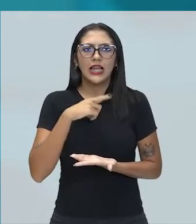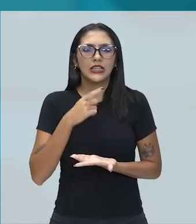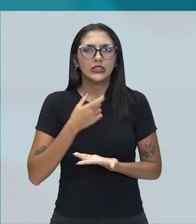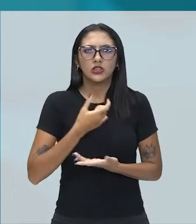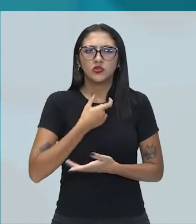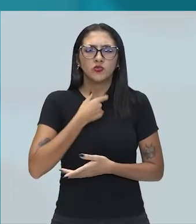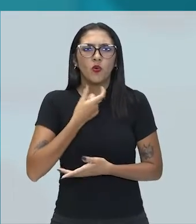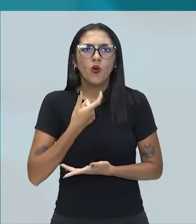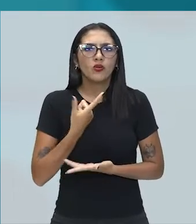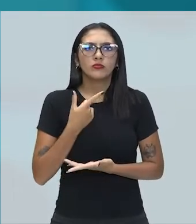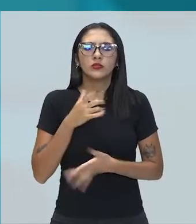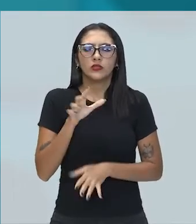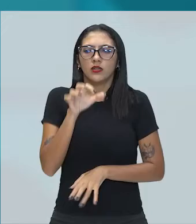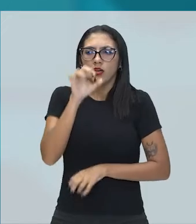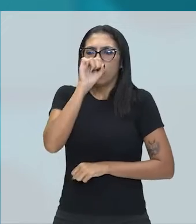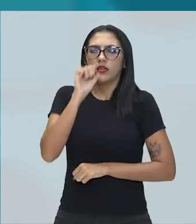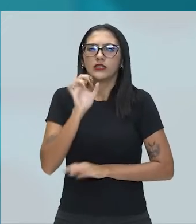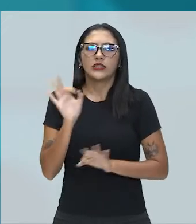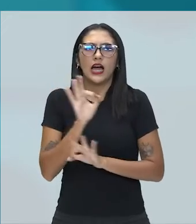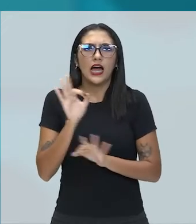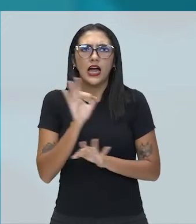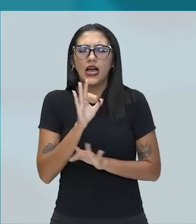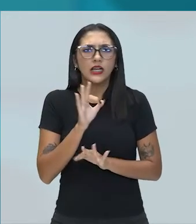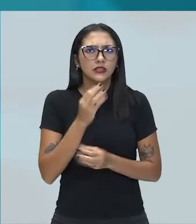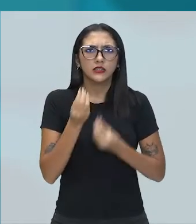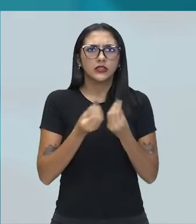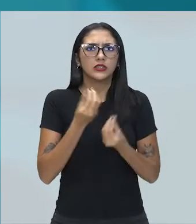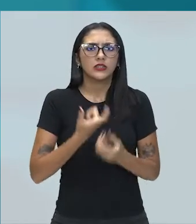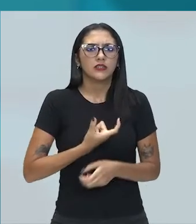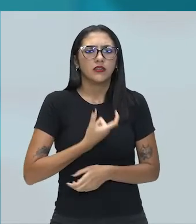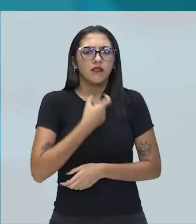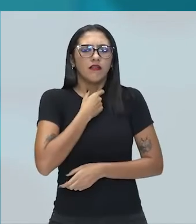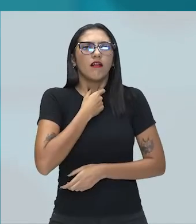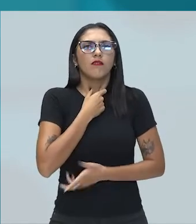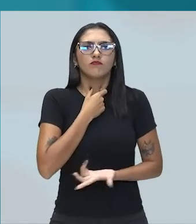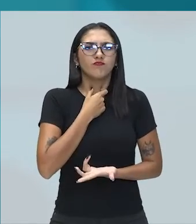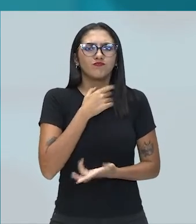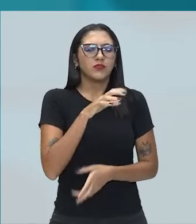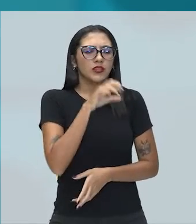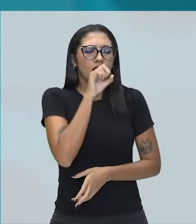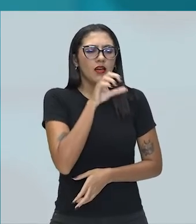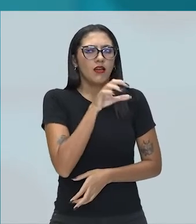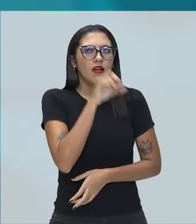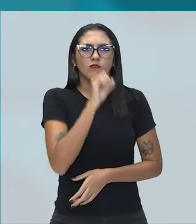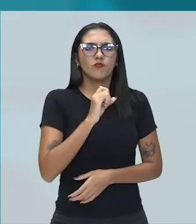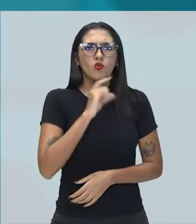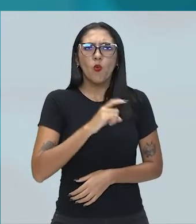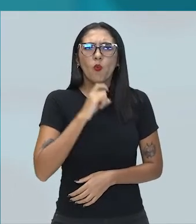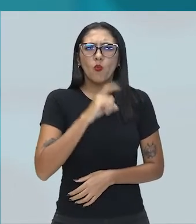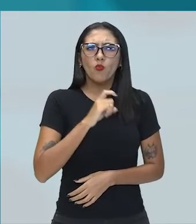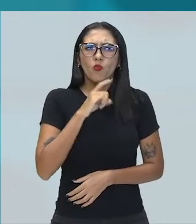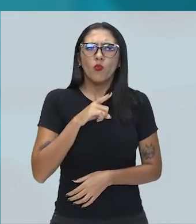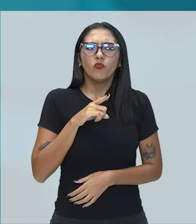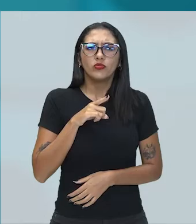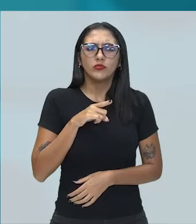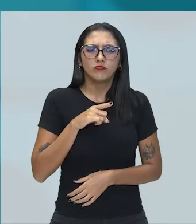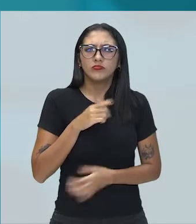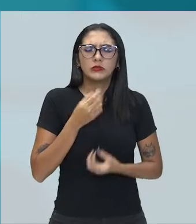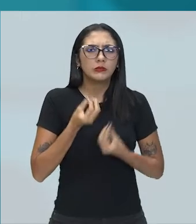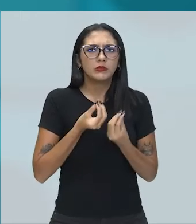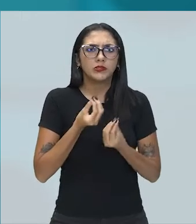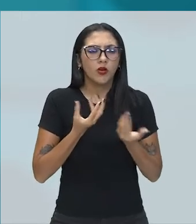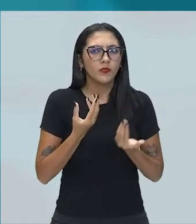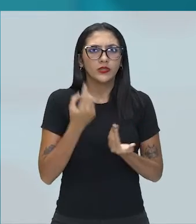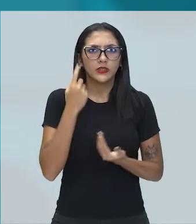a sentir falta de ar, porque ela está com as vias aéreas ali interrompidas por conta desse objeto que ela se engasgou. E aí,